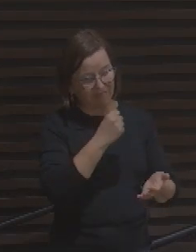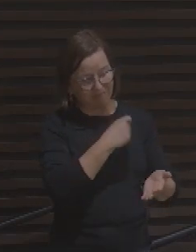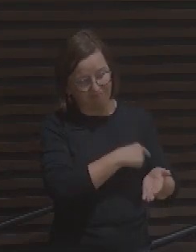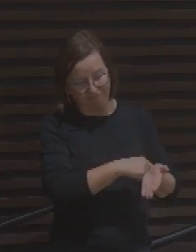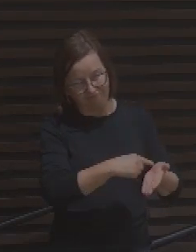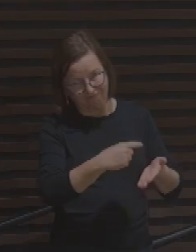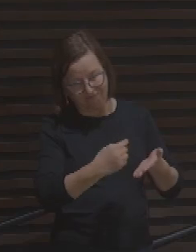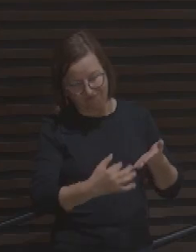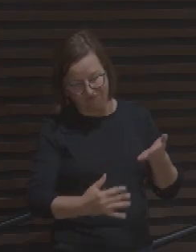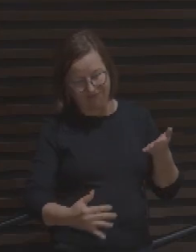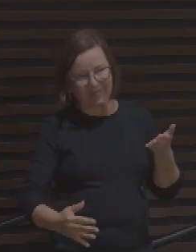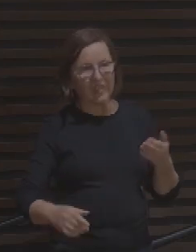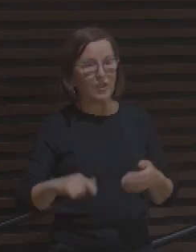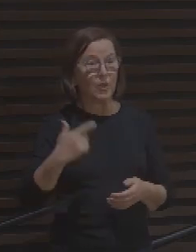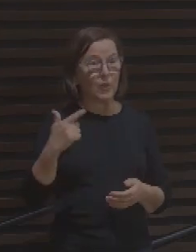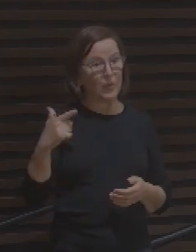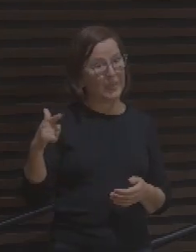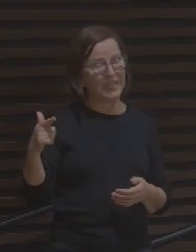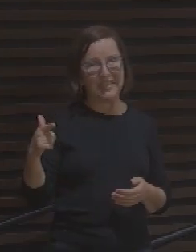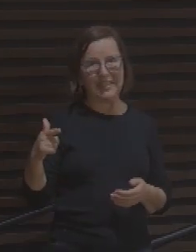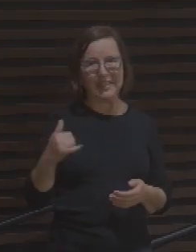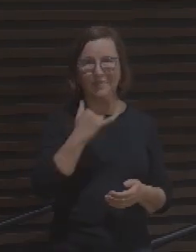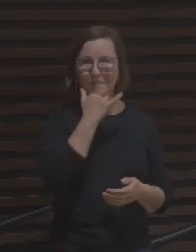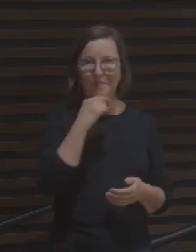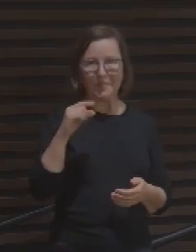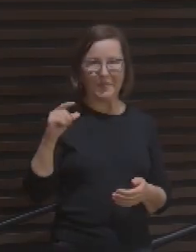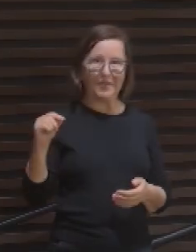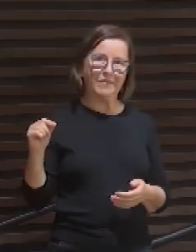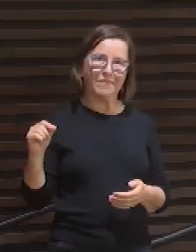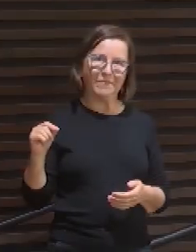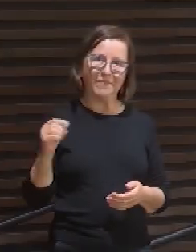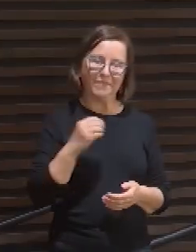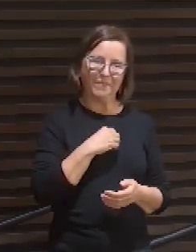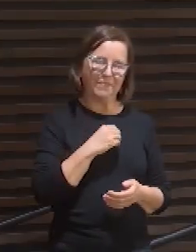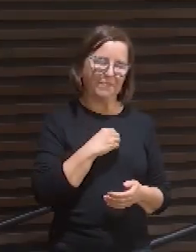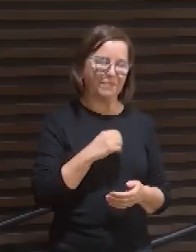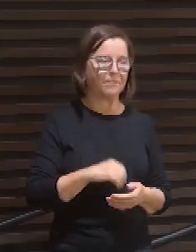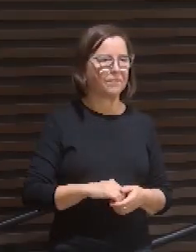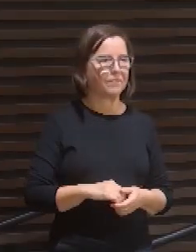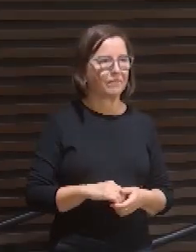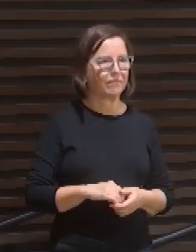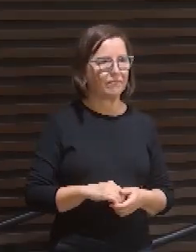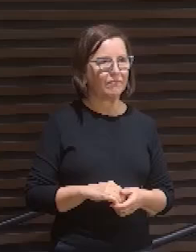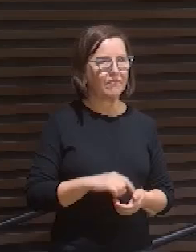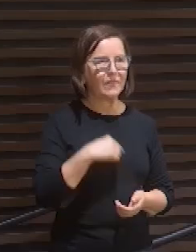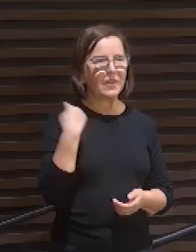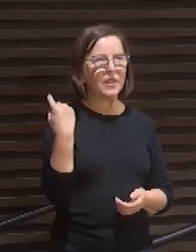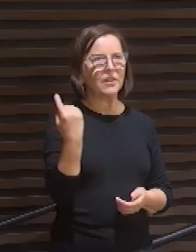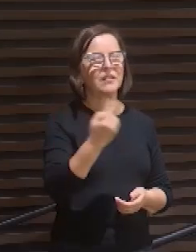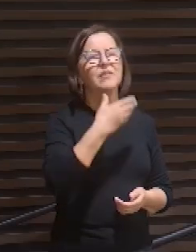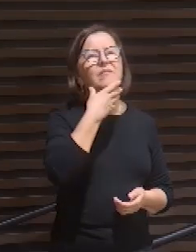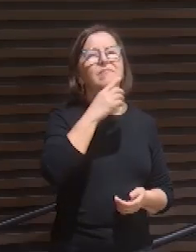sangue não há remissão de pecados. Nosso Pai